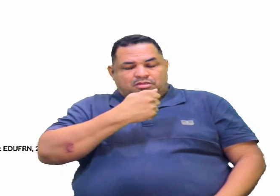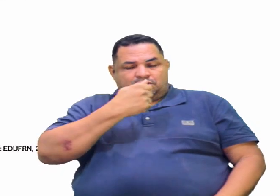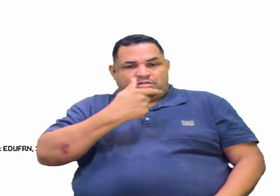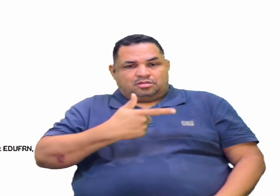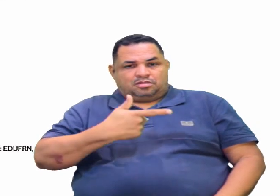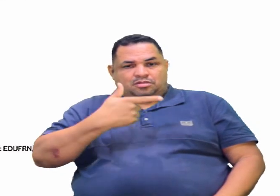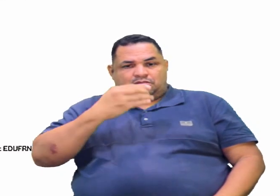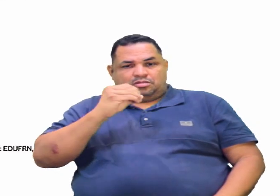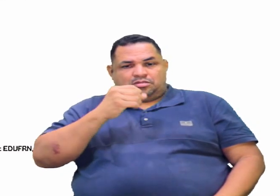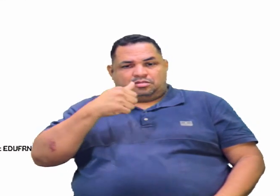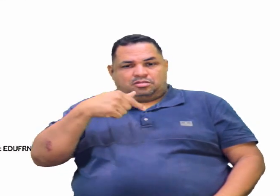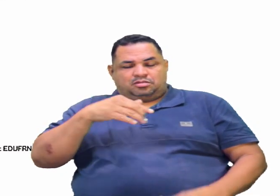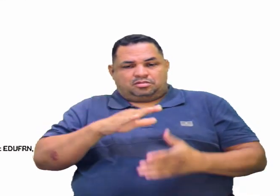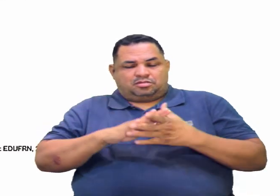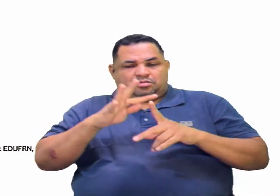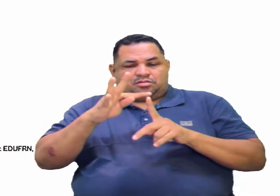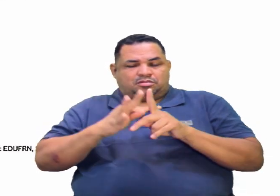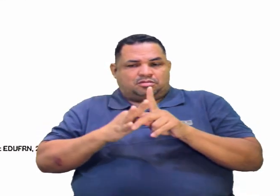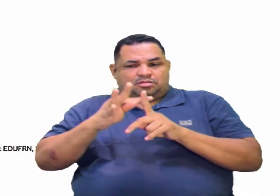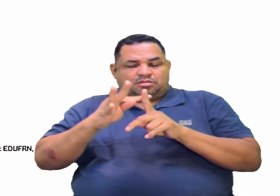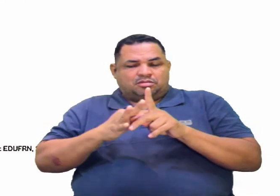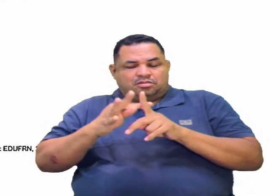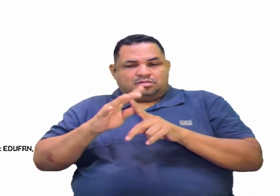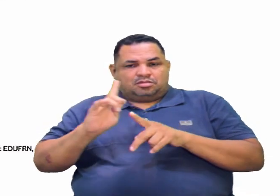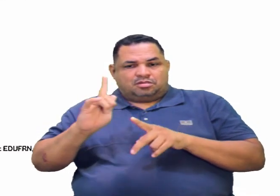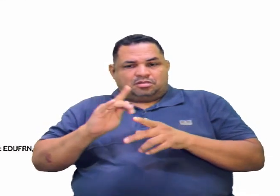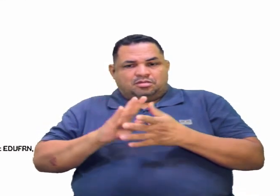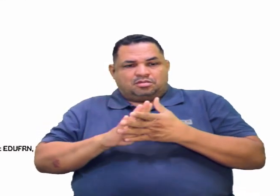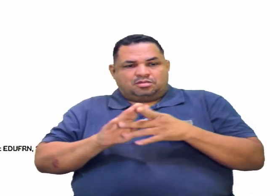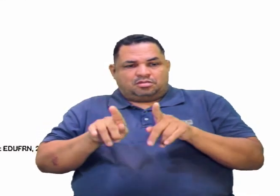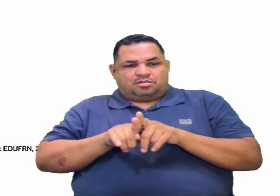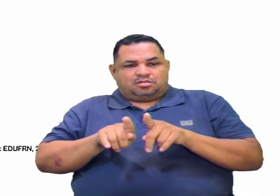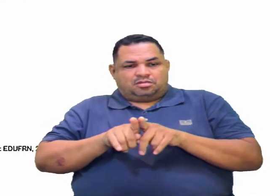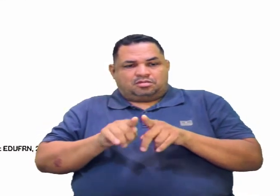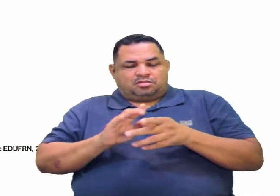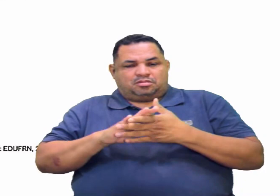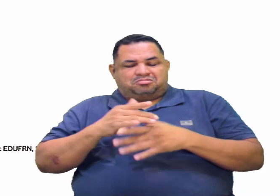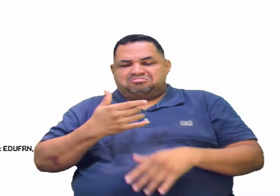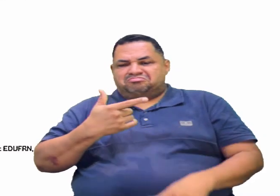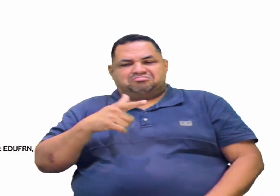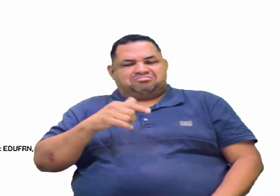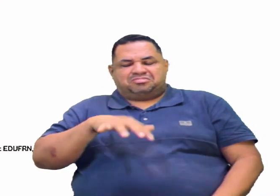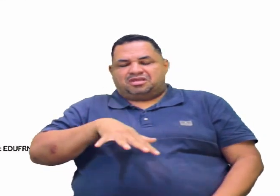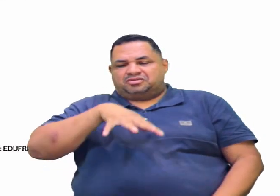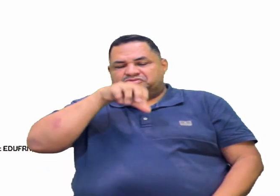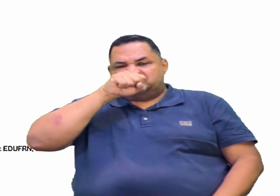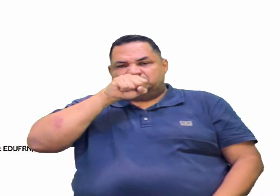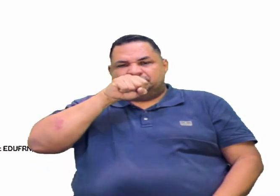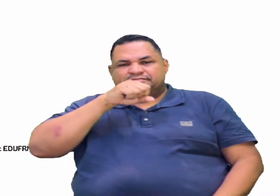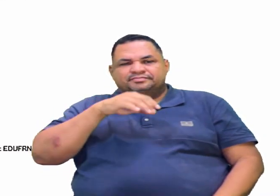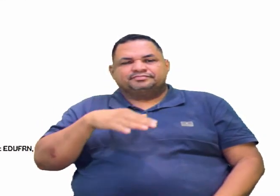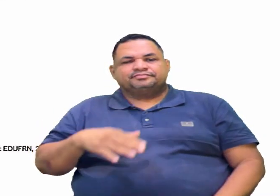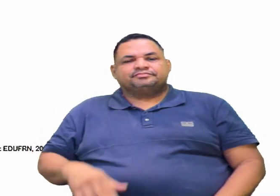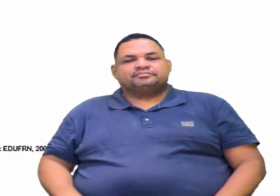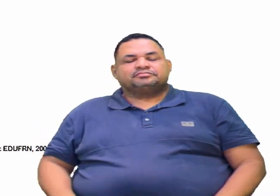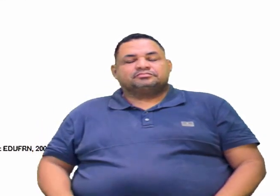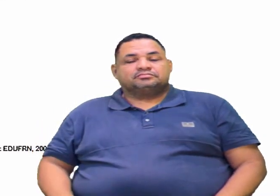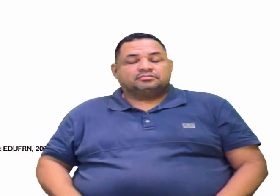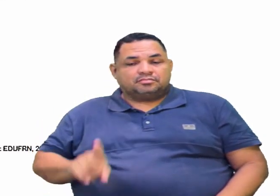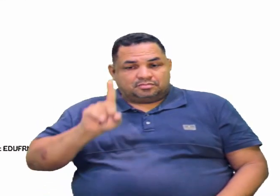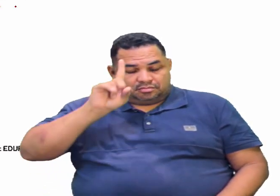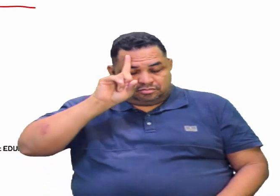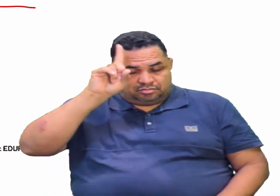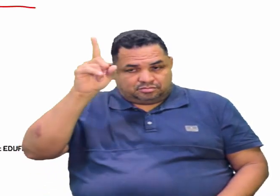217 graus Celsius, não se oxida e é inodoro, não tem cheiro, sendo o ideal